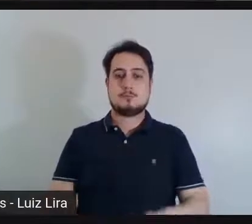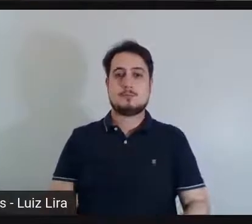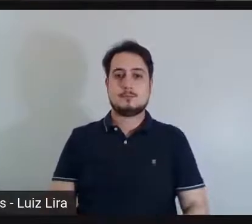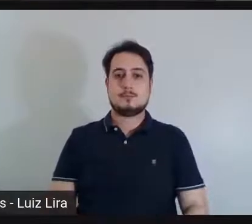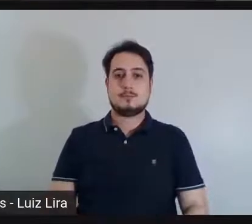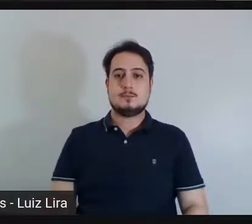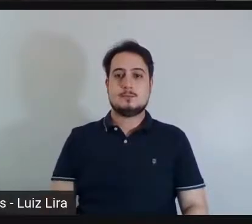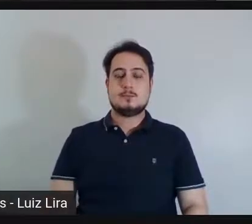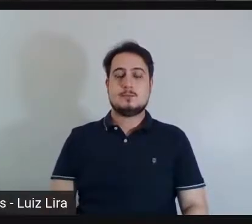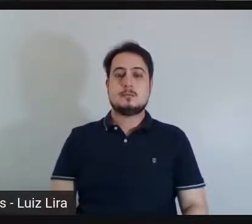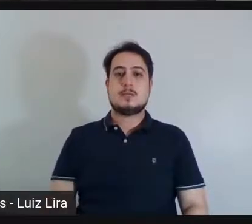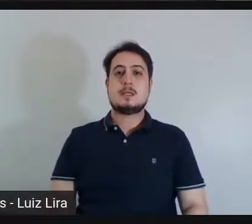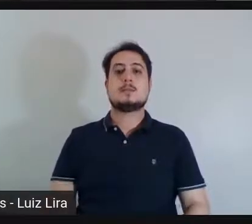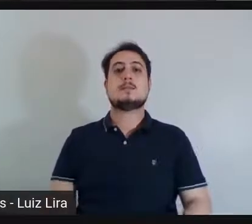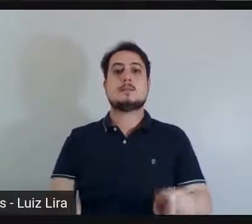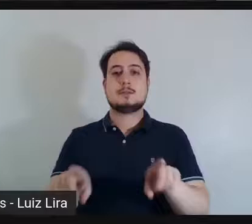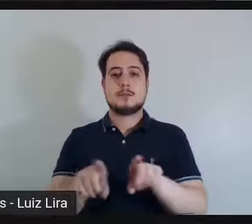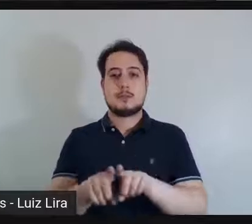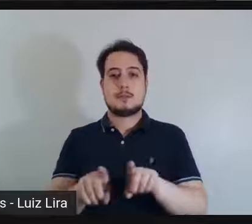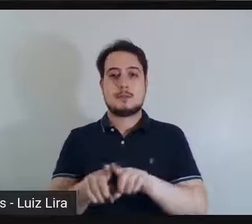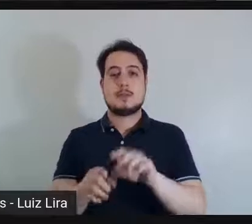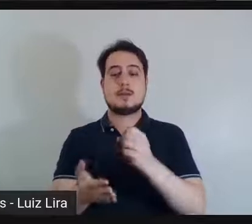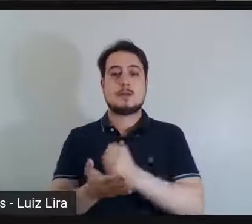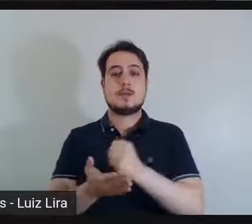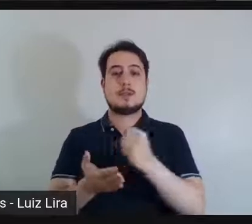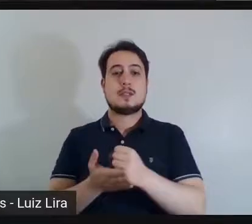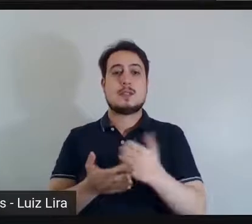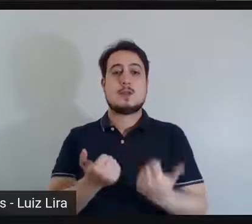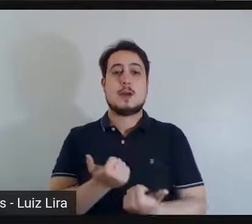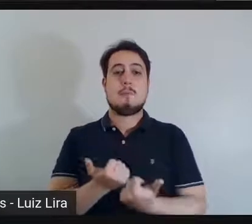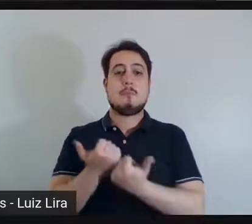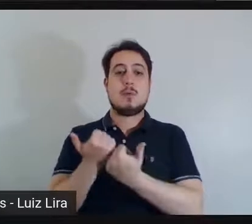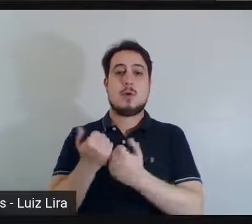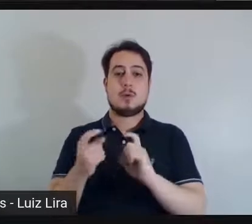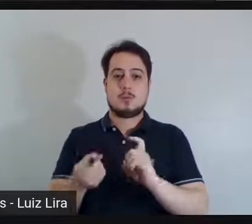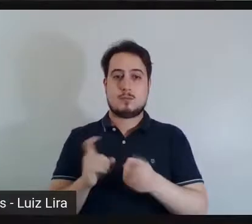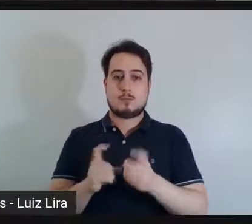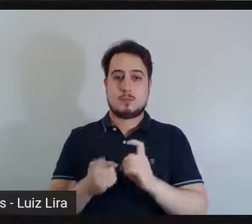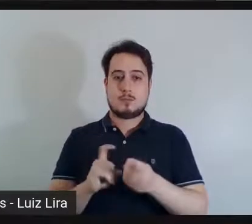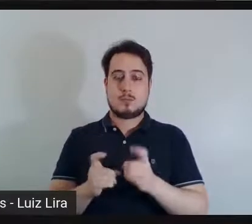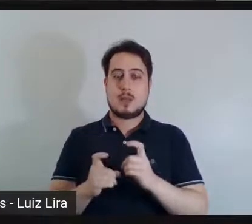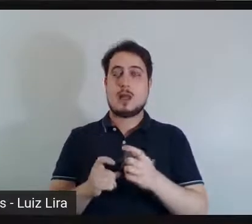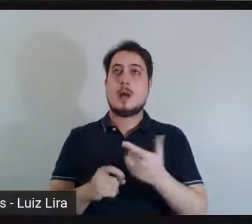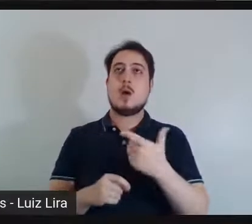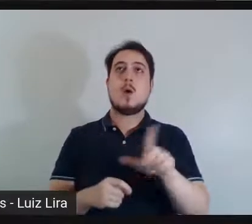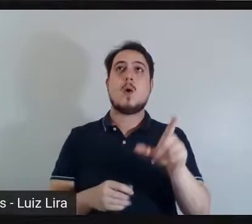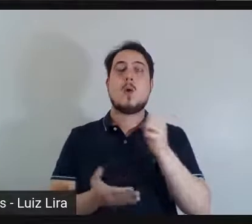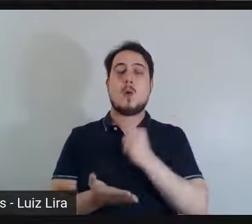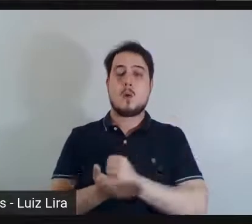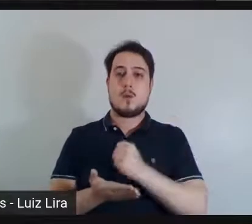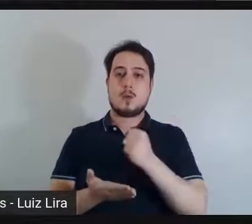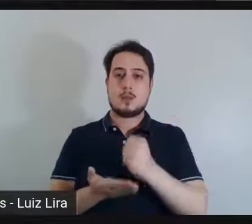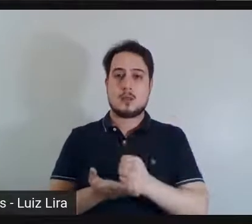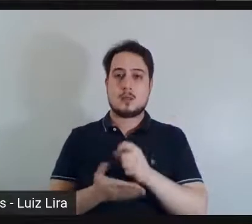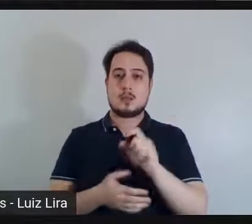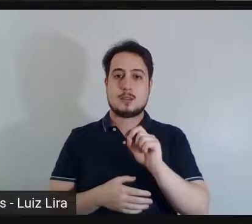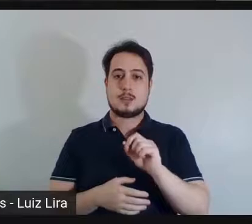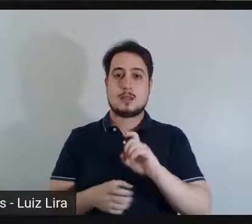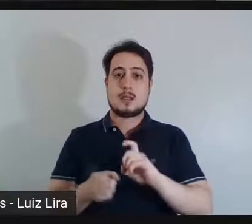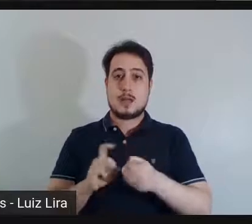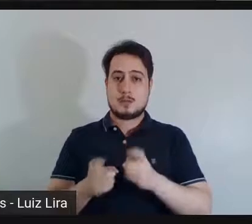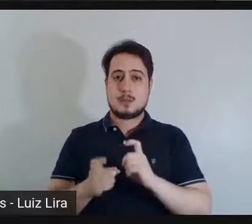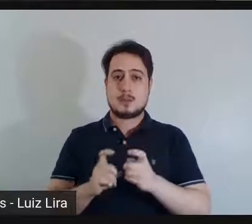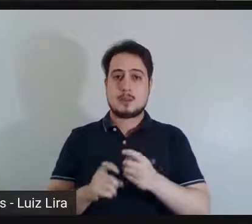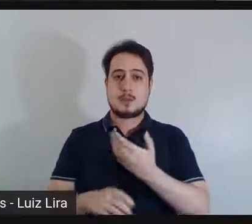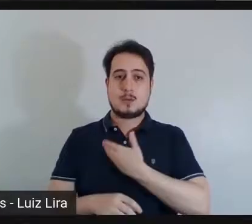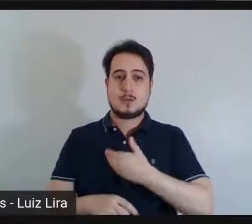Aí eu tenho o contrato de apoio administrativo, que é um outro contrato em que a administração